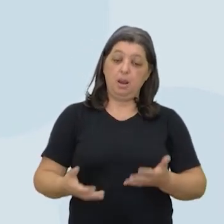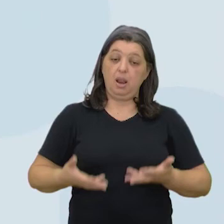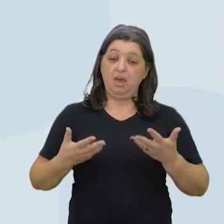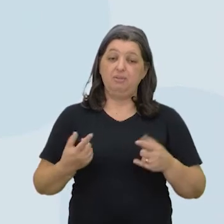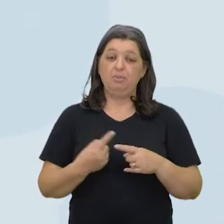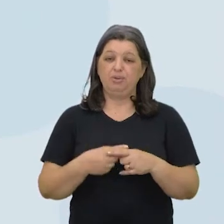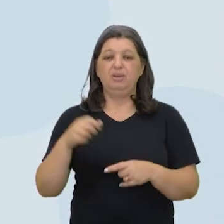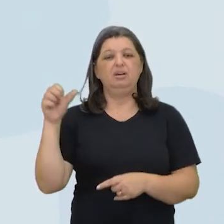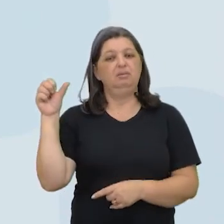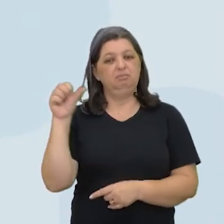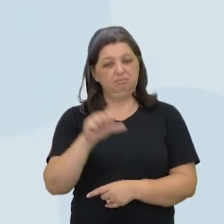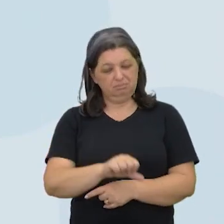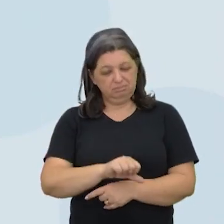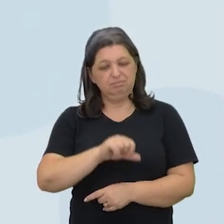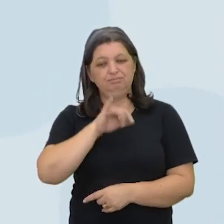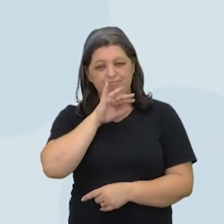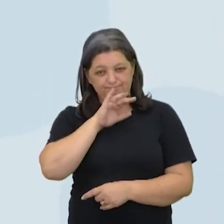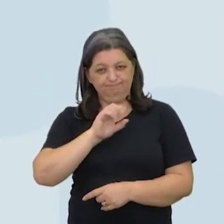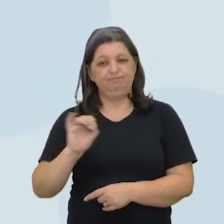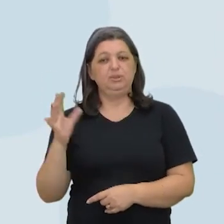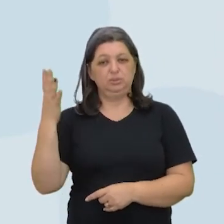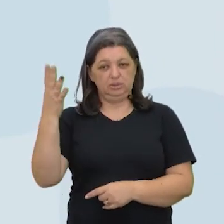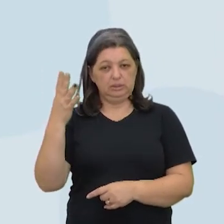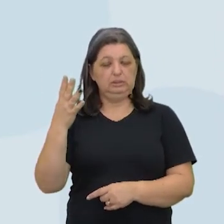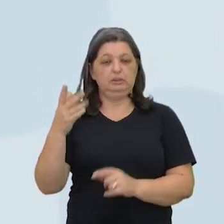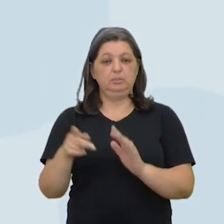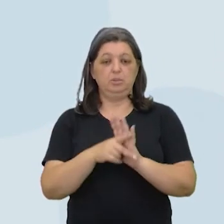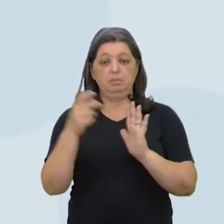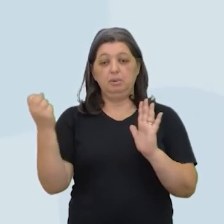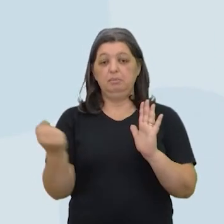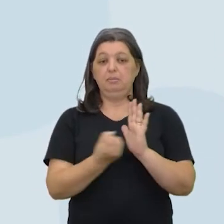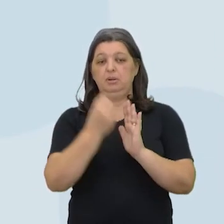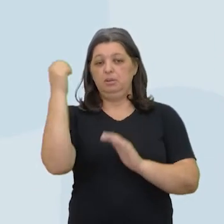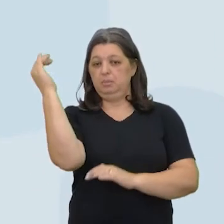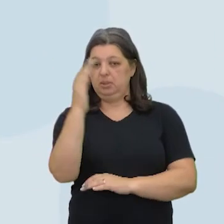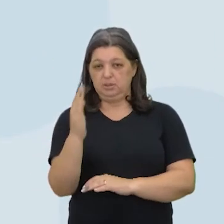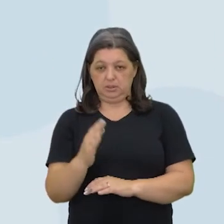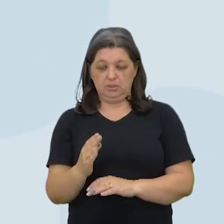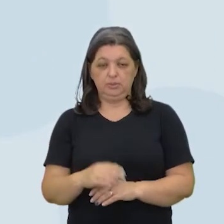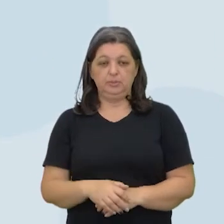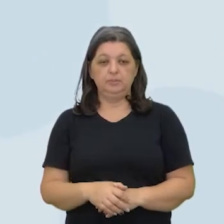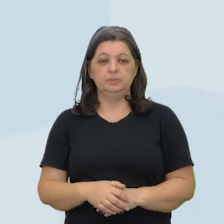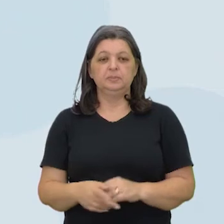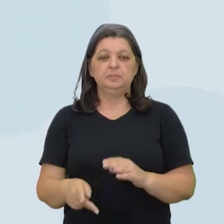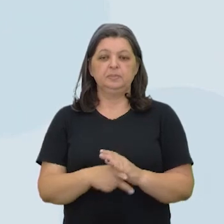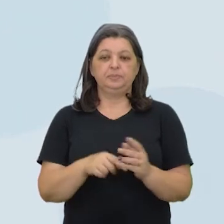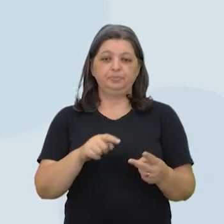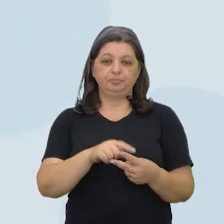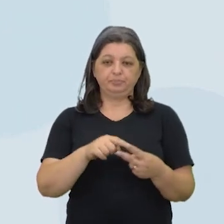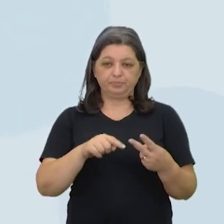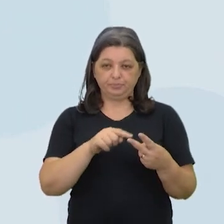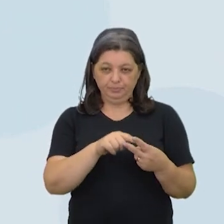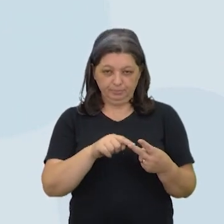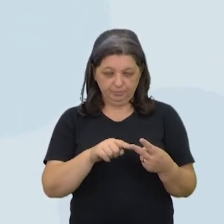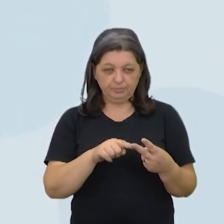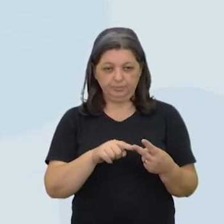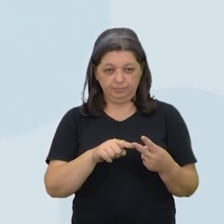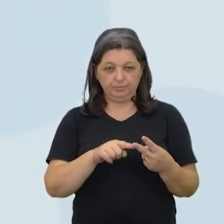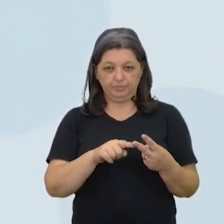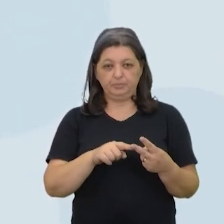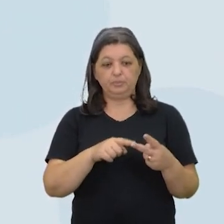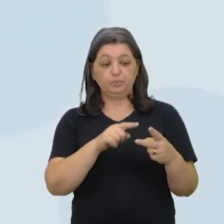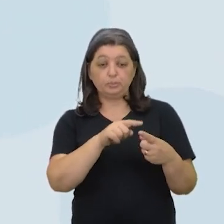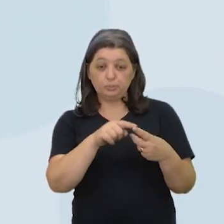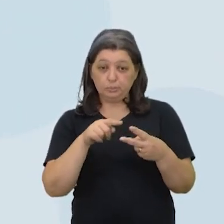horrível que aconteceu na história recente do Brasil. O quê? Nas cidades de Mariana e Brumadinho, em épocas diferentes,